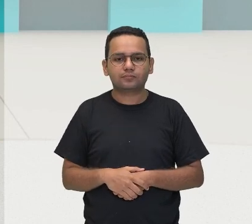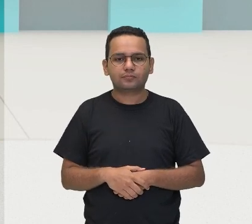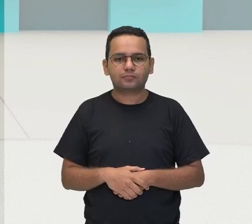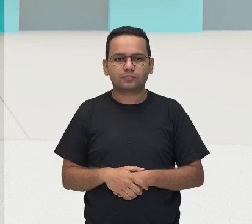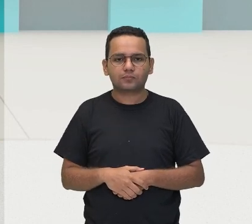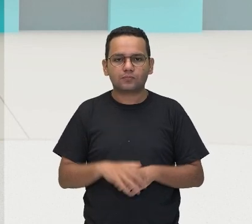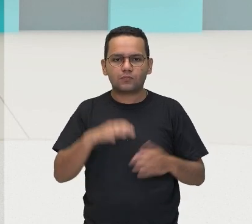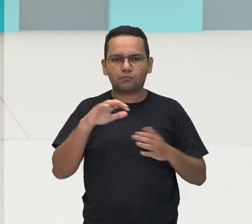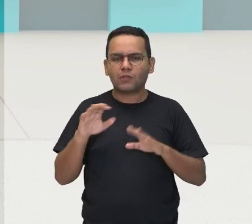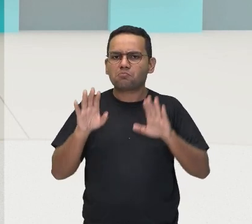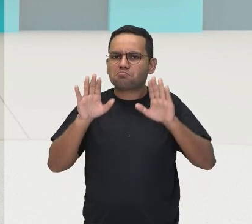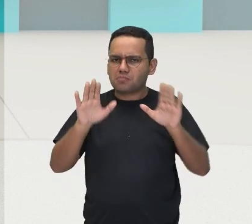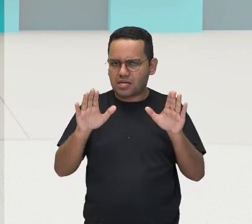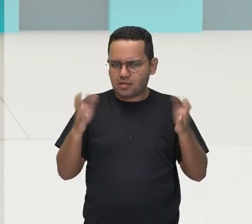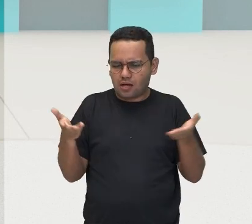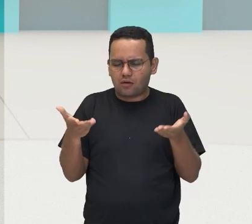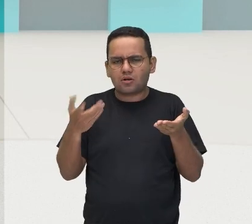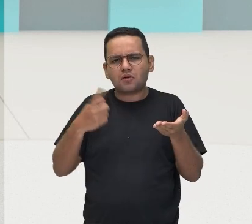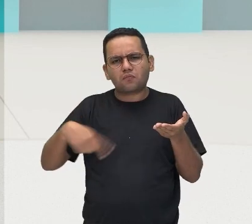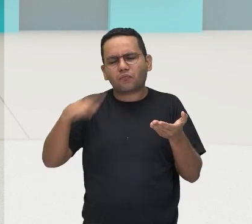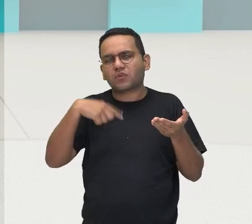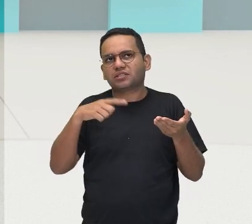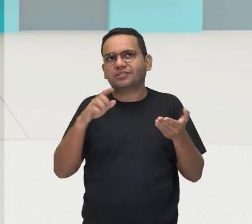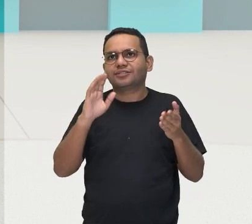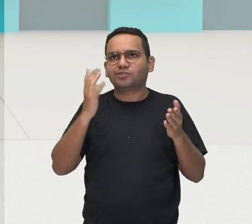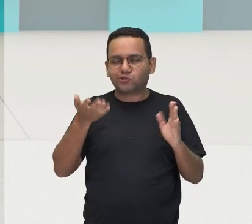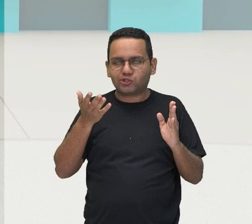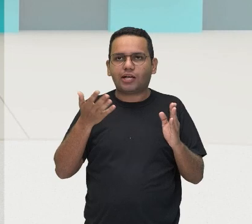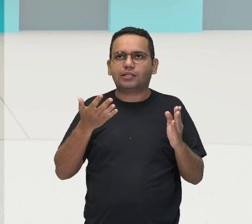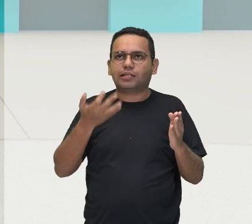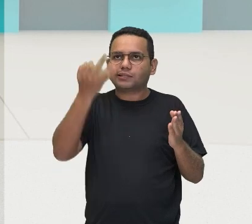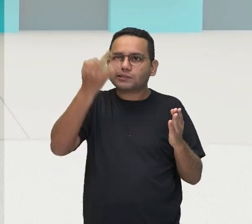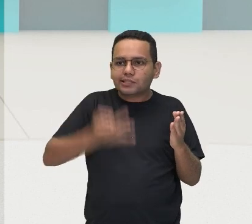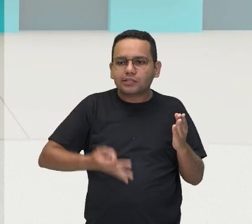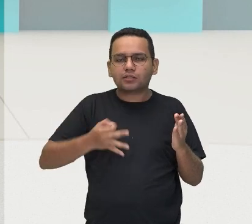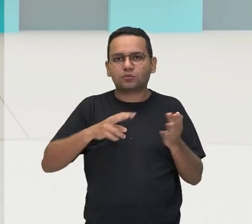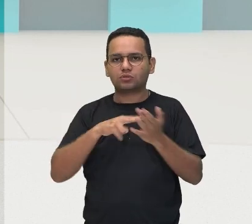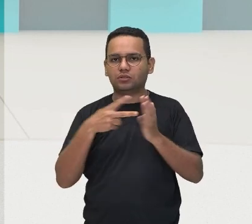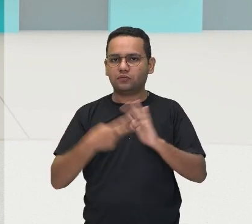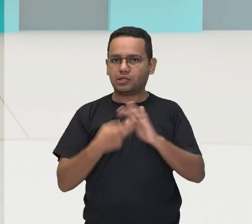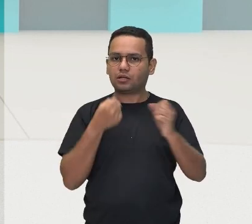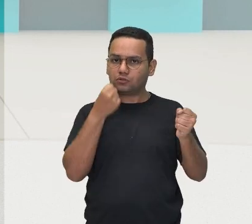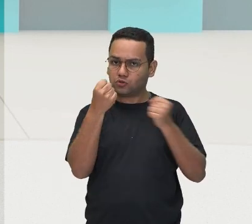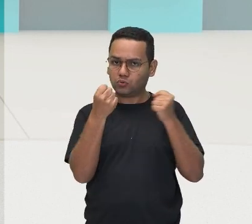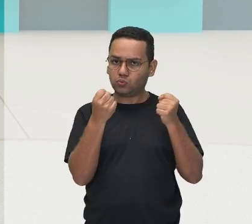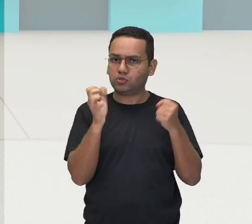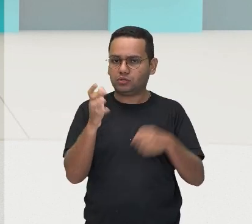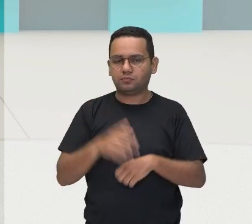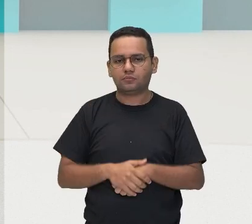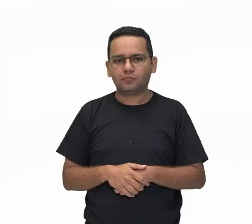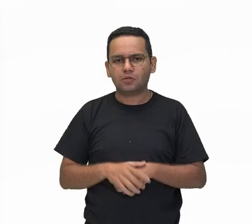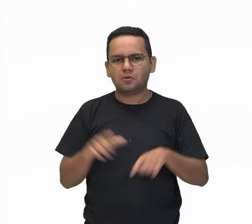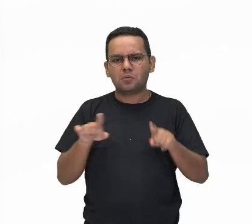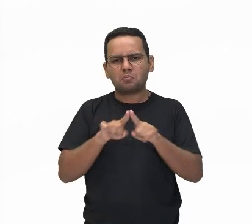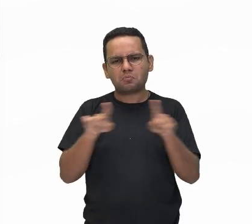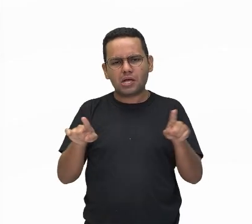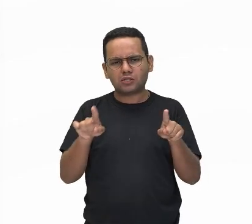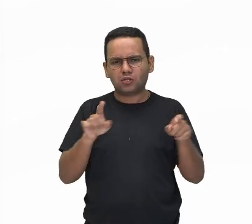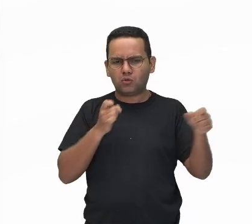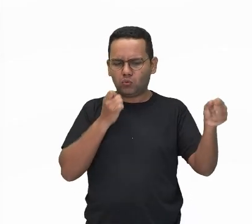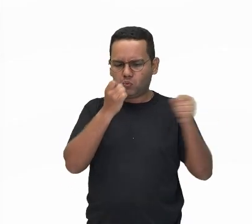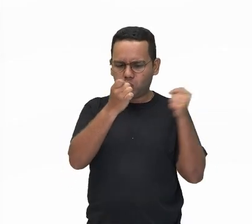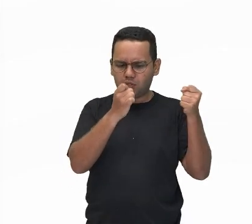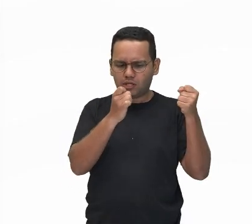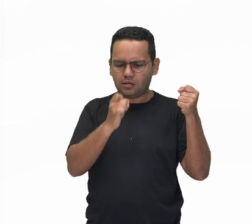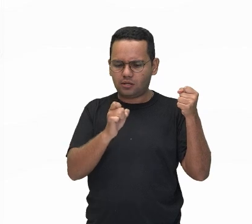que você já consegue definir o que, de fato, é luta. E luta é diferente de briga, como vocês vão